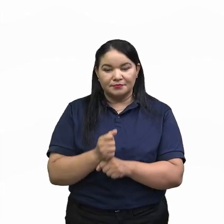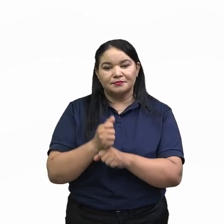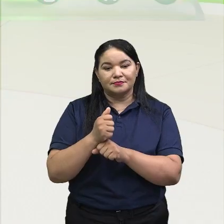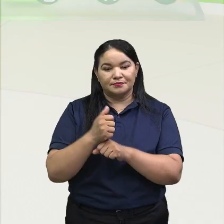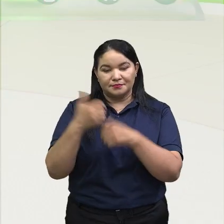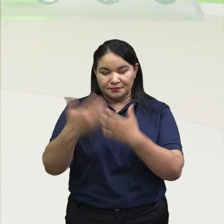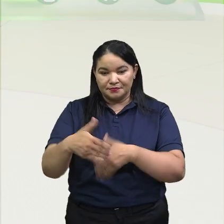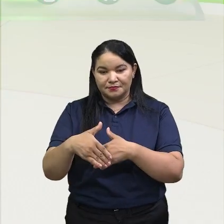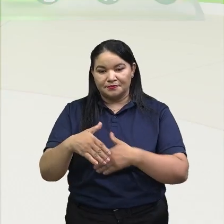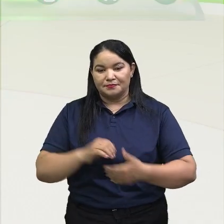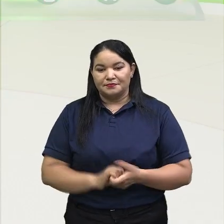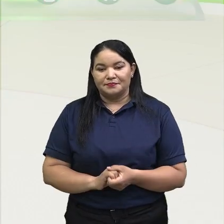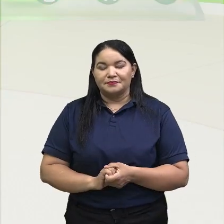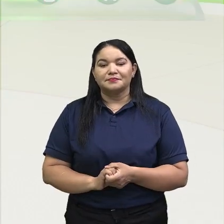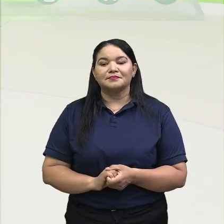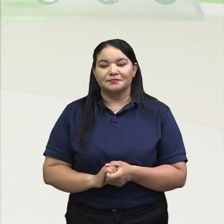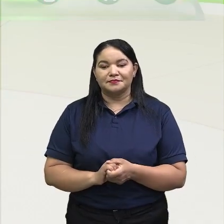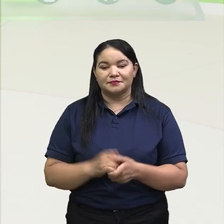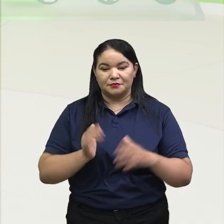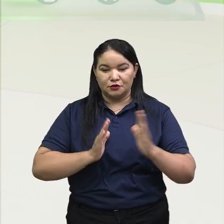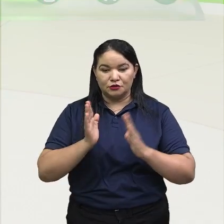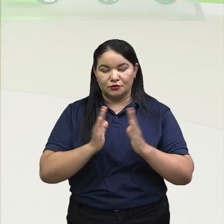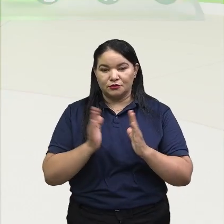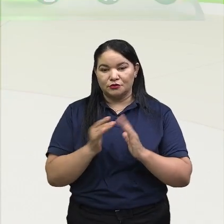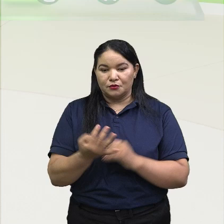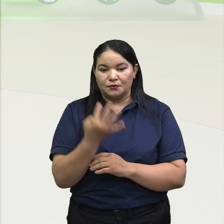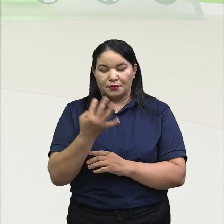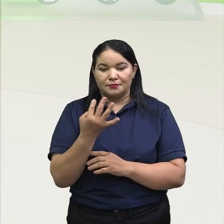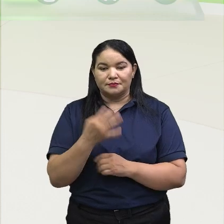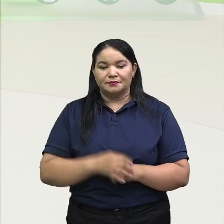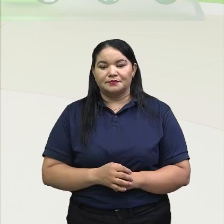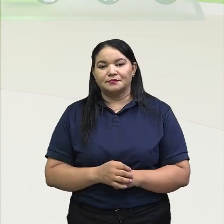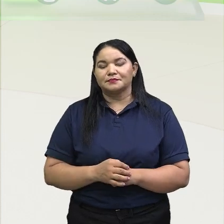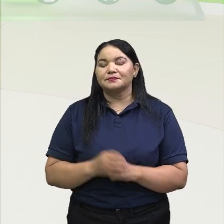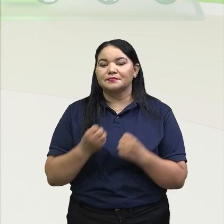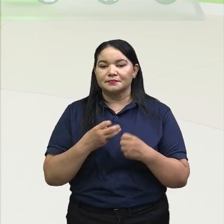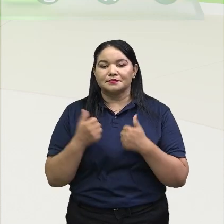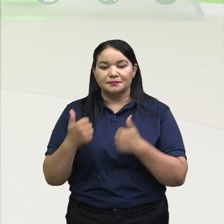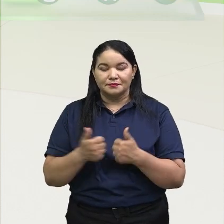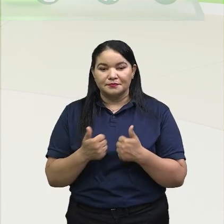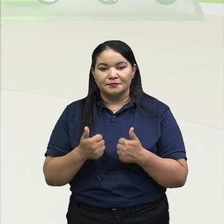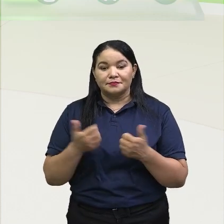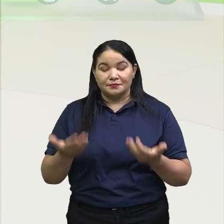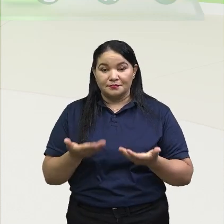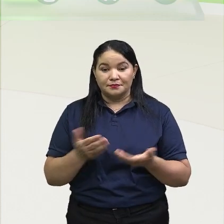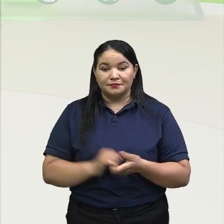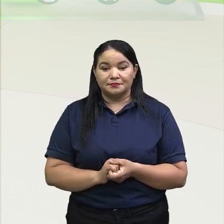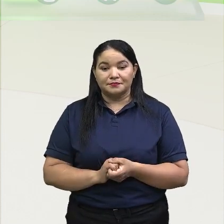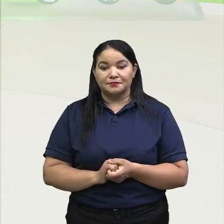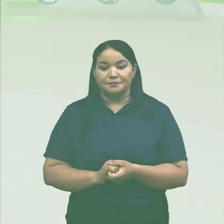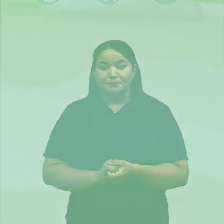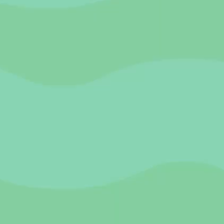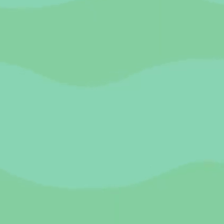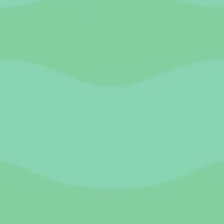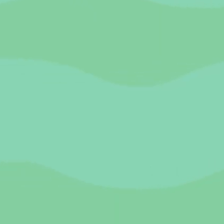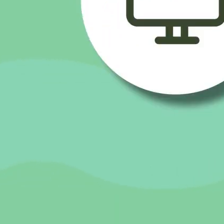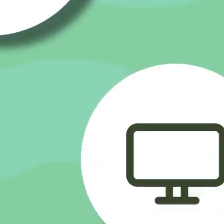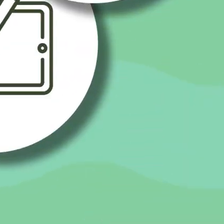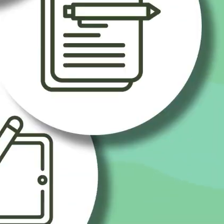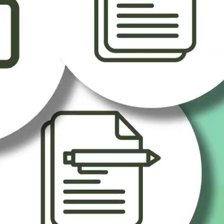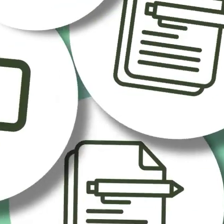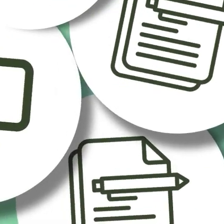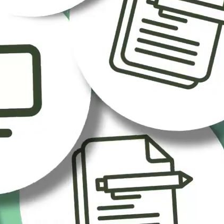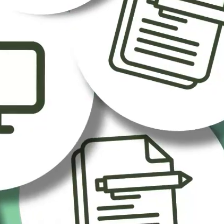e avaliação lá da nossa unidade 4. Muito bem, pessoal, vamos então à nossa revisão.